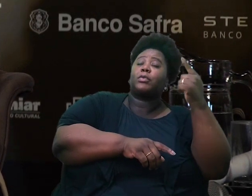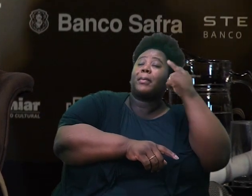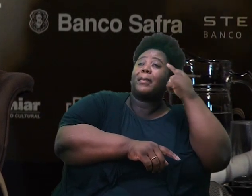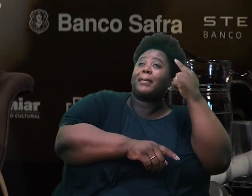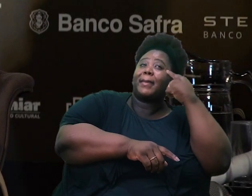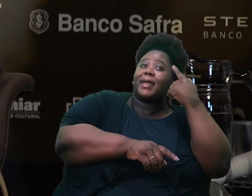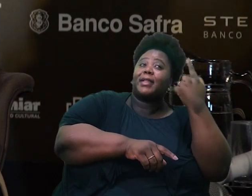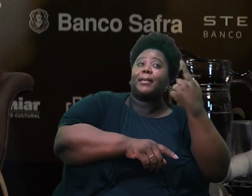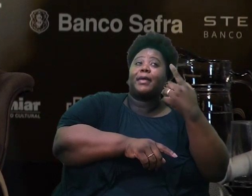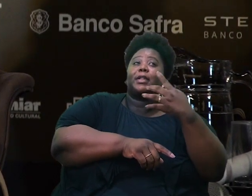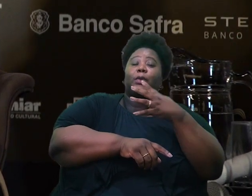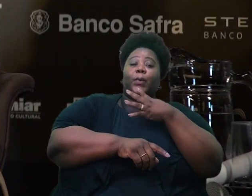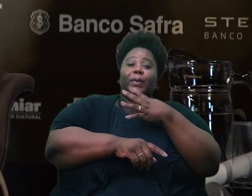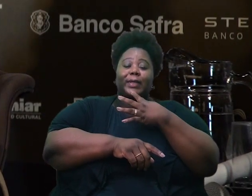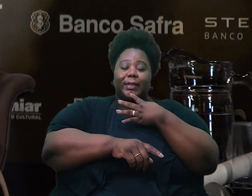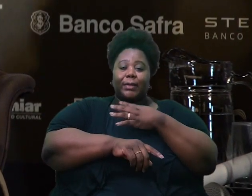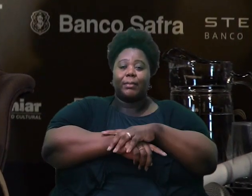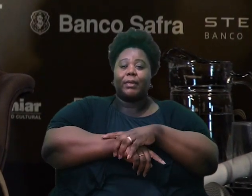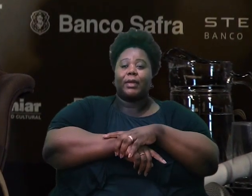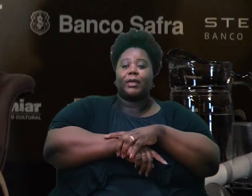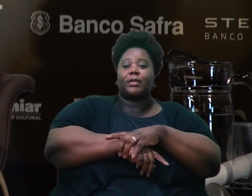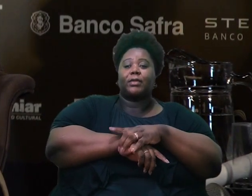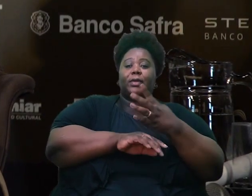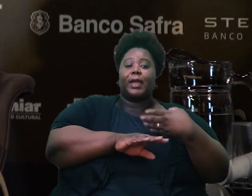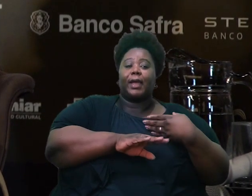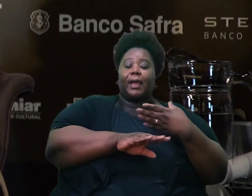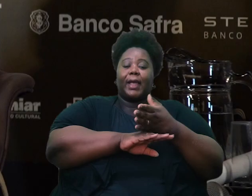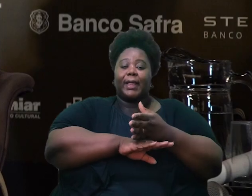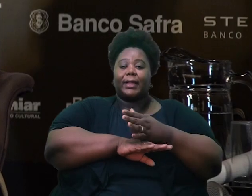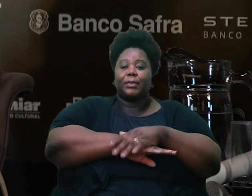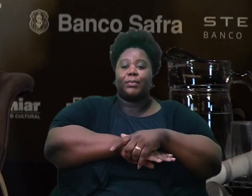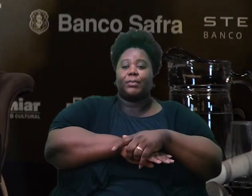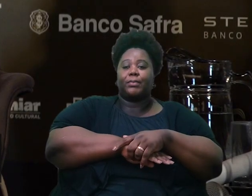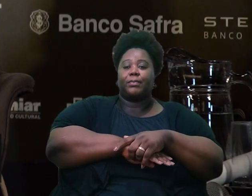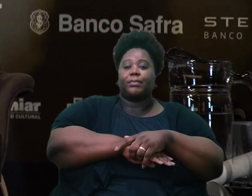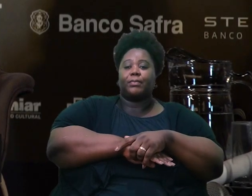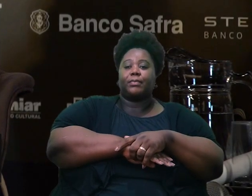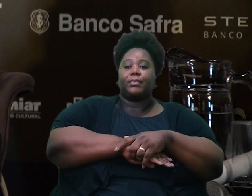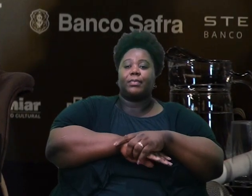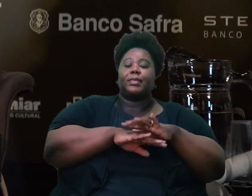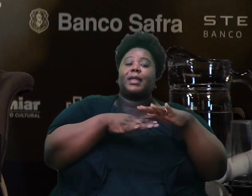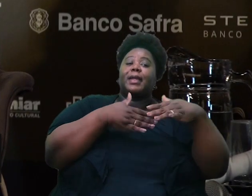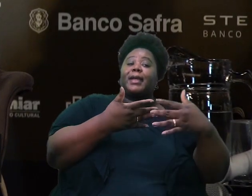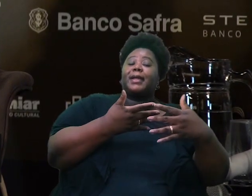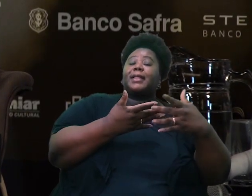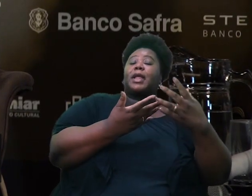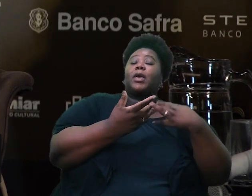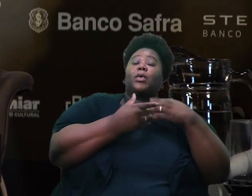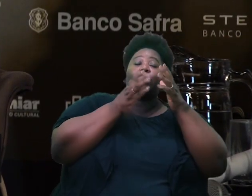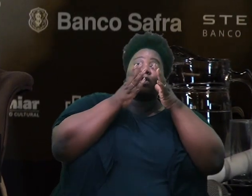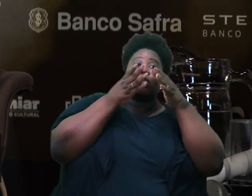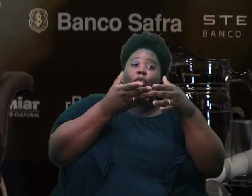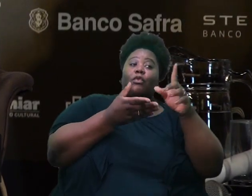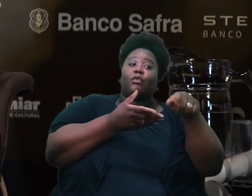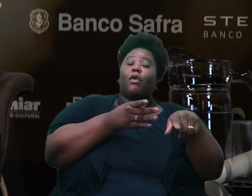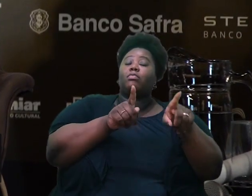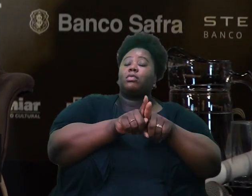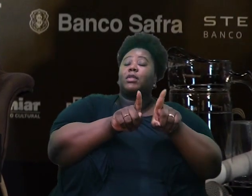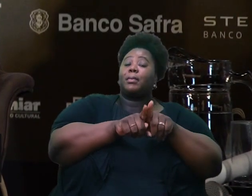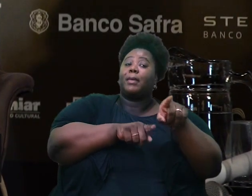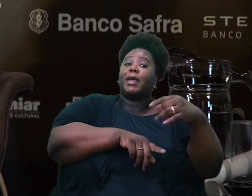esses pensamentos e conhecimentos se aportam. Então, é nesse sentido que isso também foi